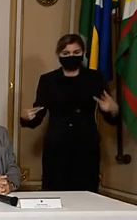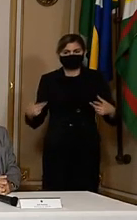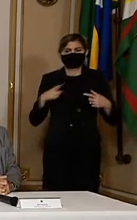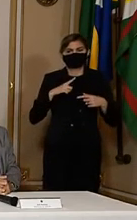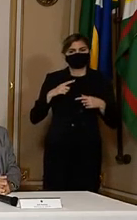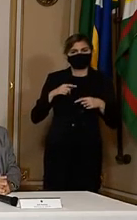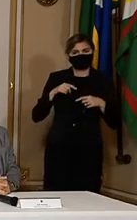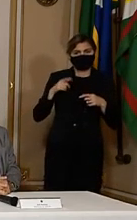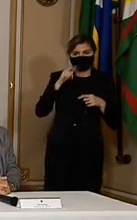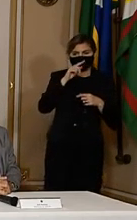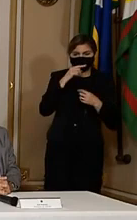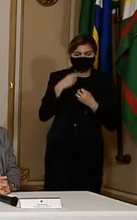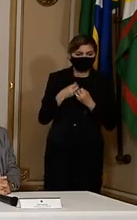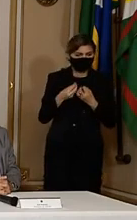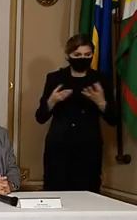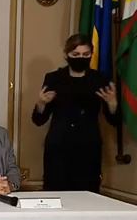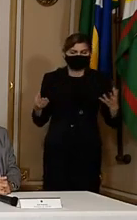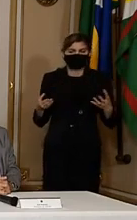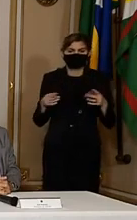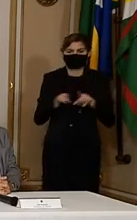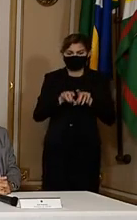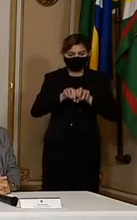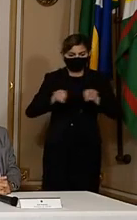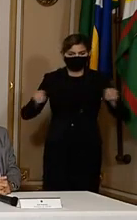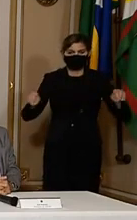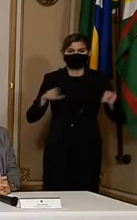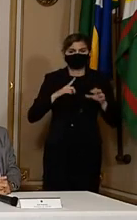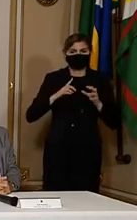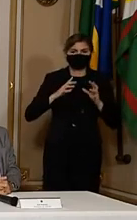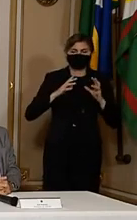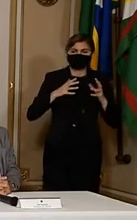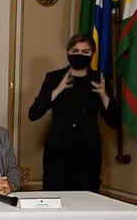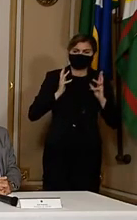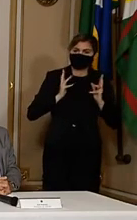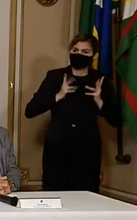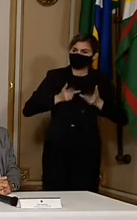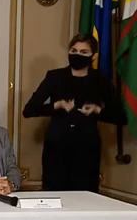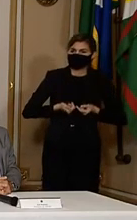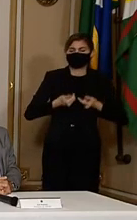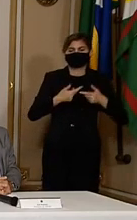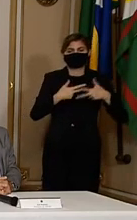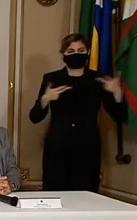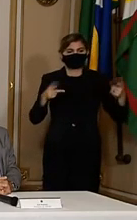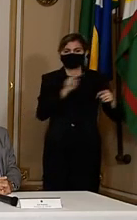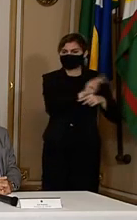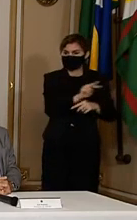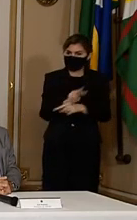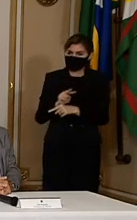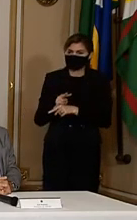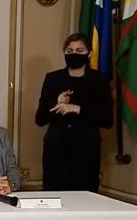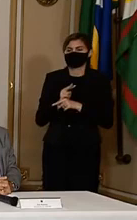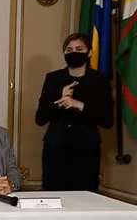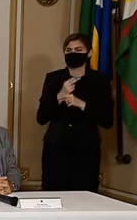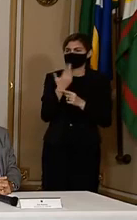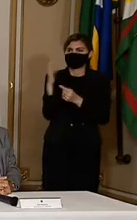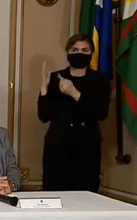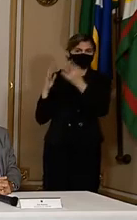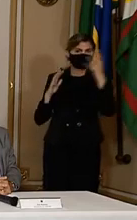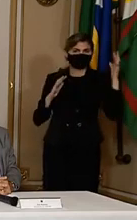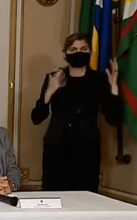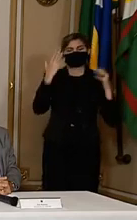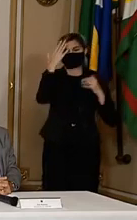envolver desde o abastecimento de água a O esgotamento sanitário e a proteção do meio ambiente